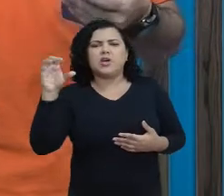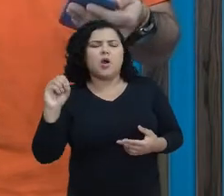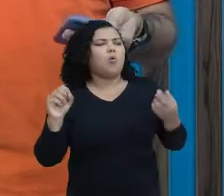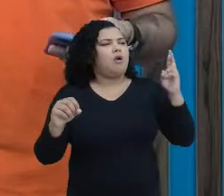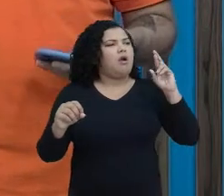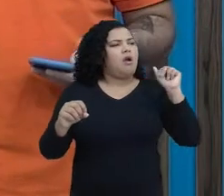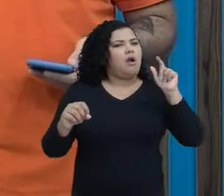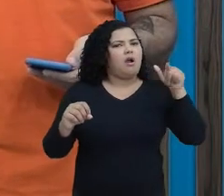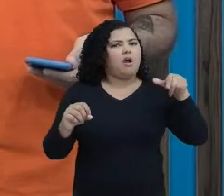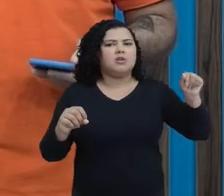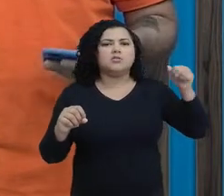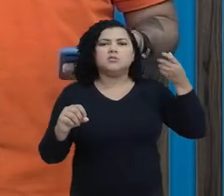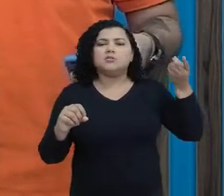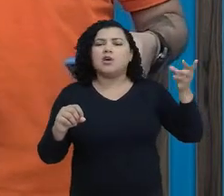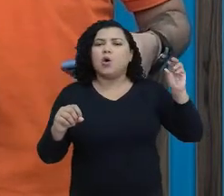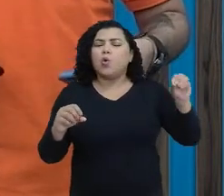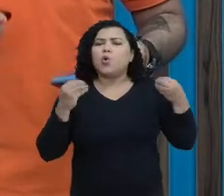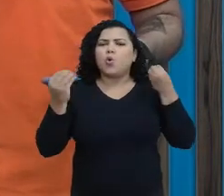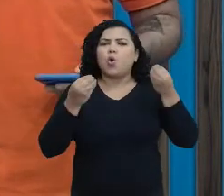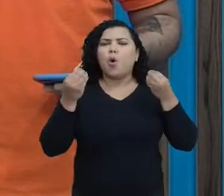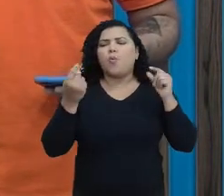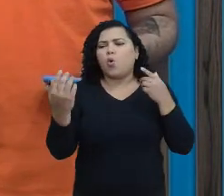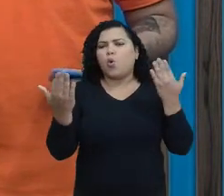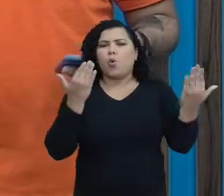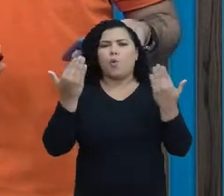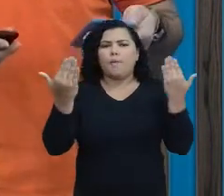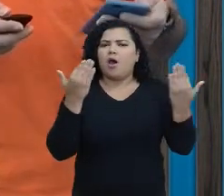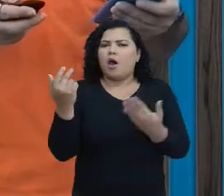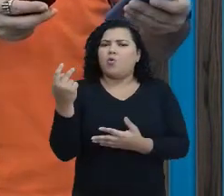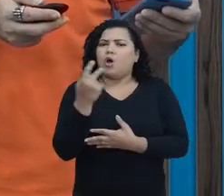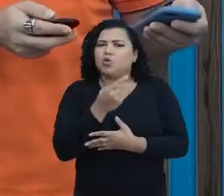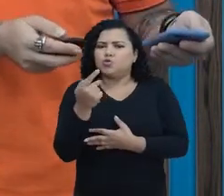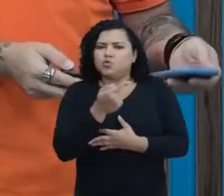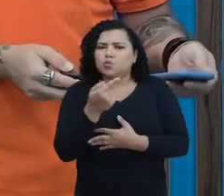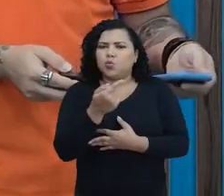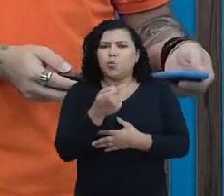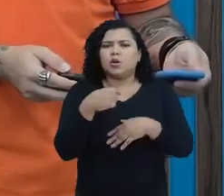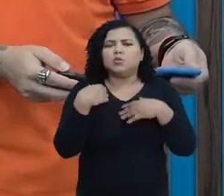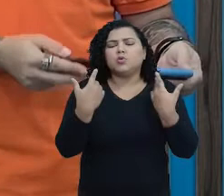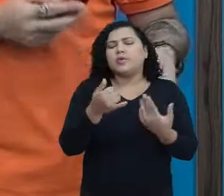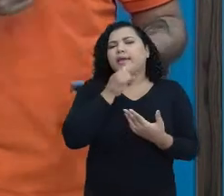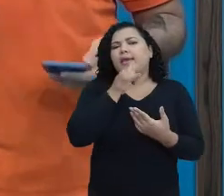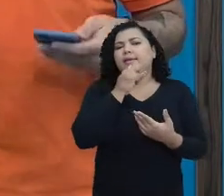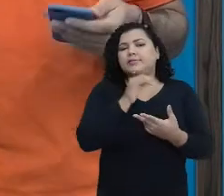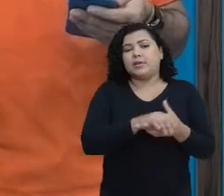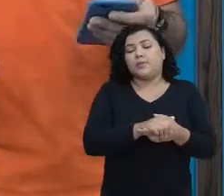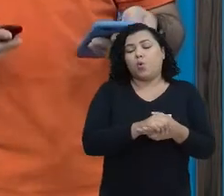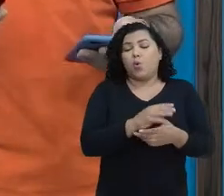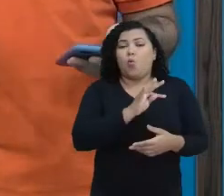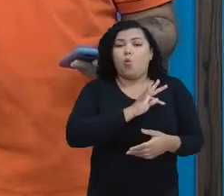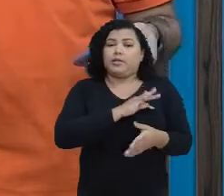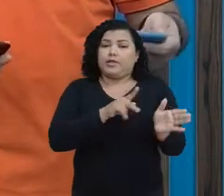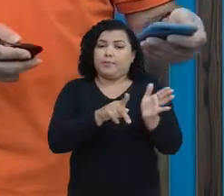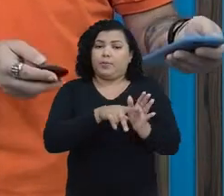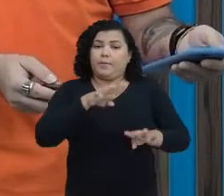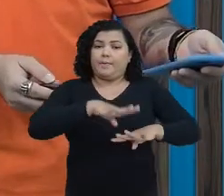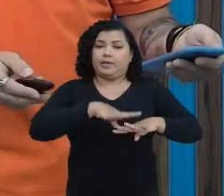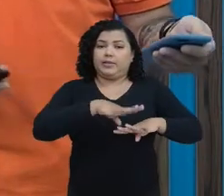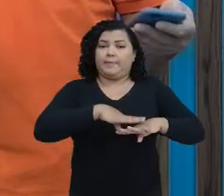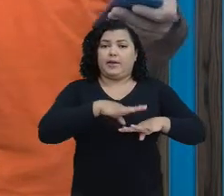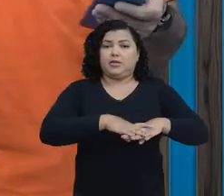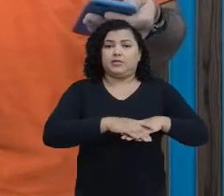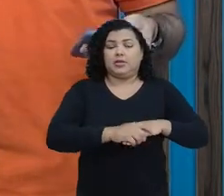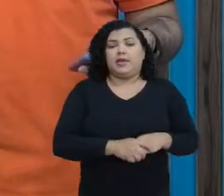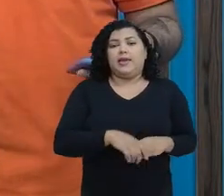chamo isso de proporção, como é que é uma técnica chamada de meios pelos extremos, quando eu tenho que analisar se duas